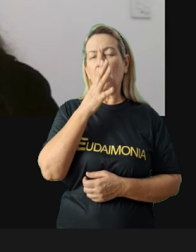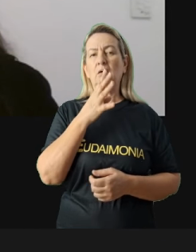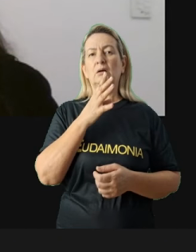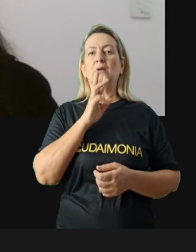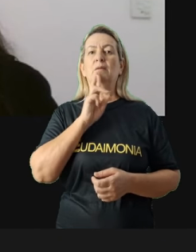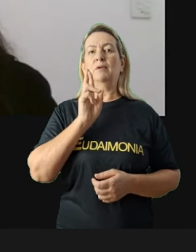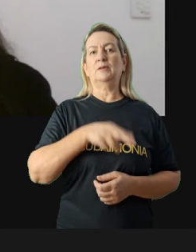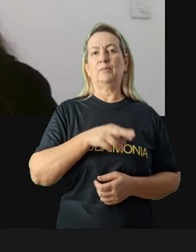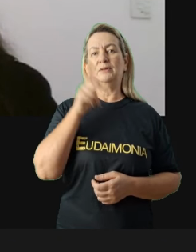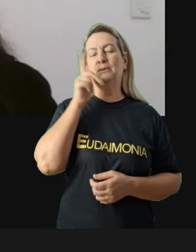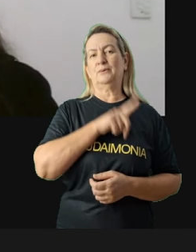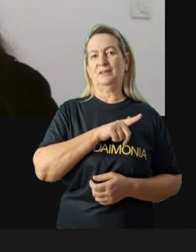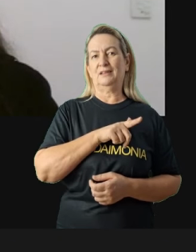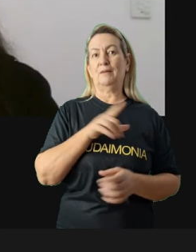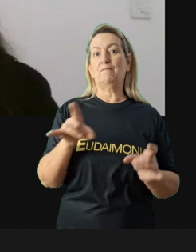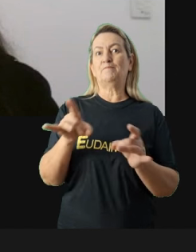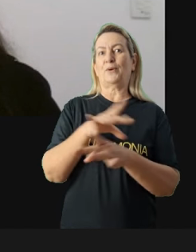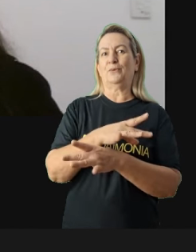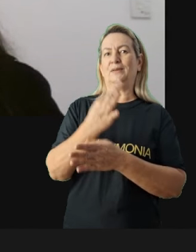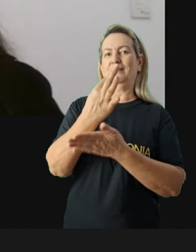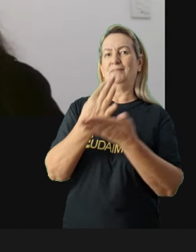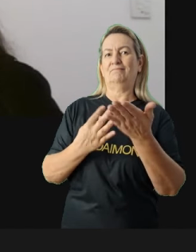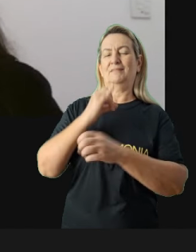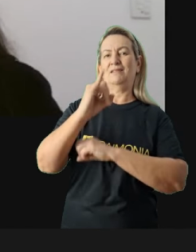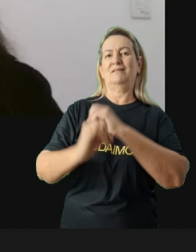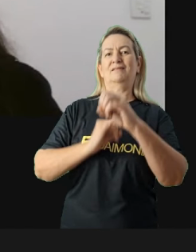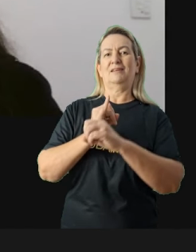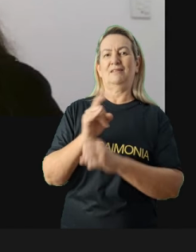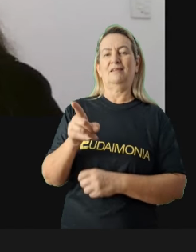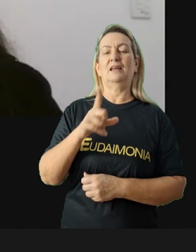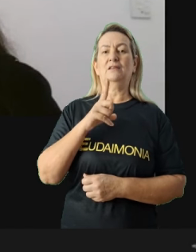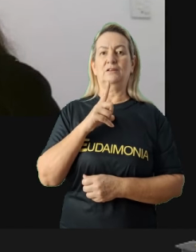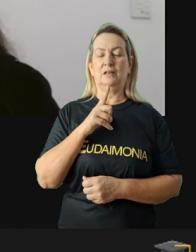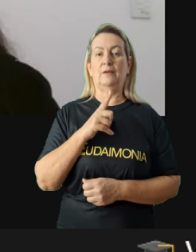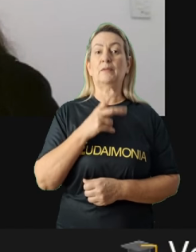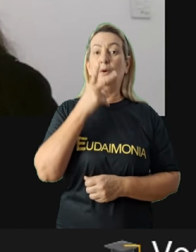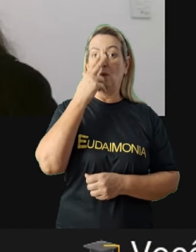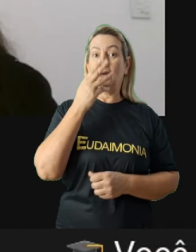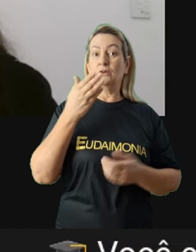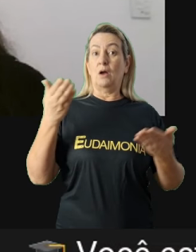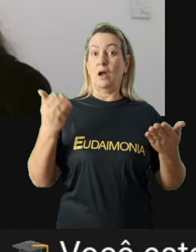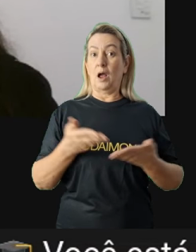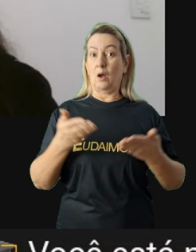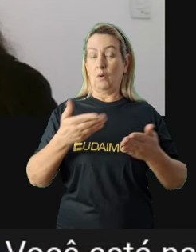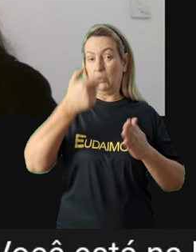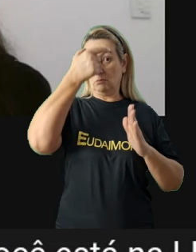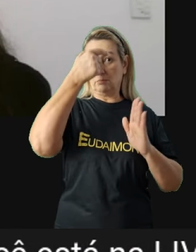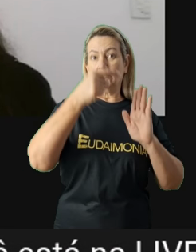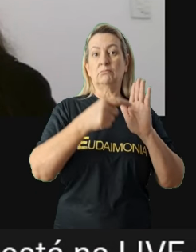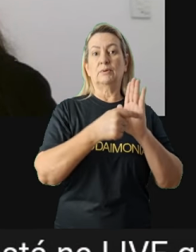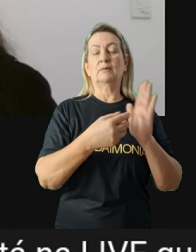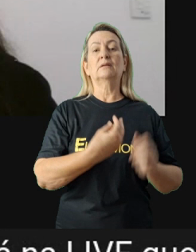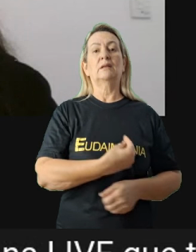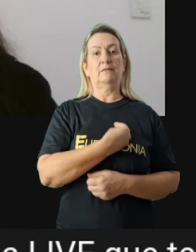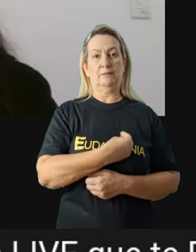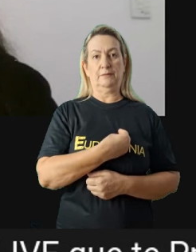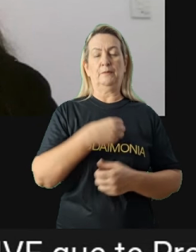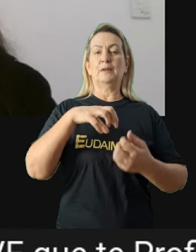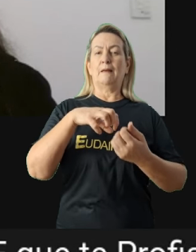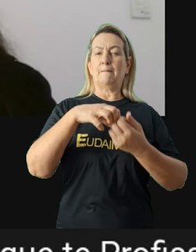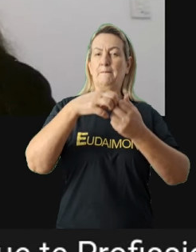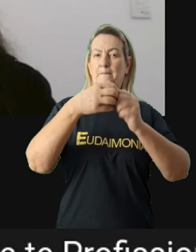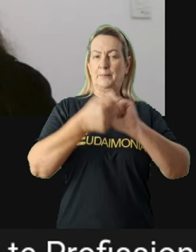enfim, de dar um jeitinho, né? De burlar, né? Uhum. Então isso existe. Então eu imagino aqui que essa é mais uma onda, a